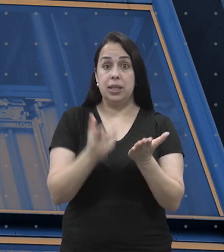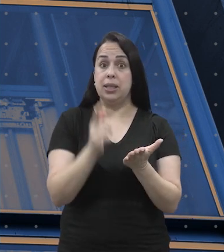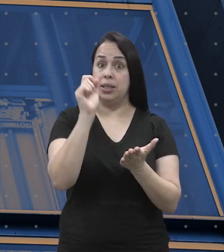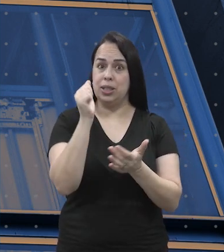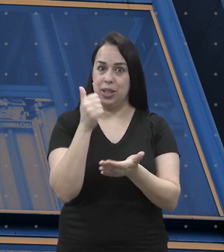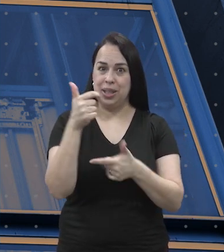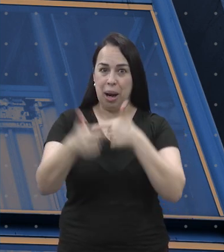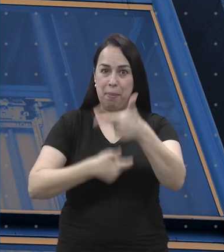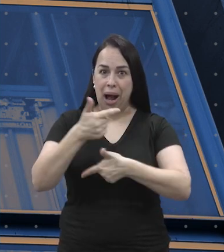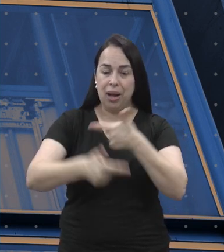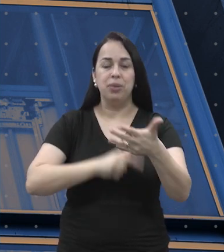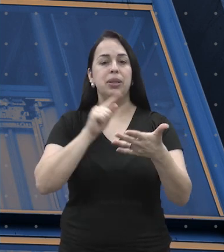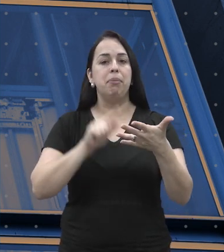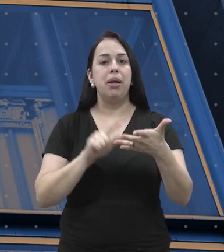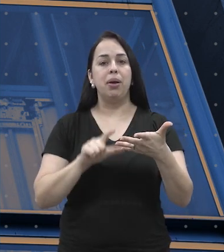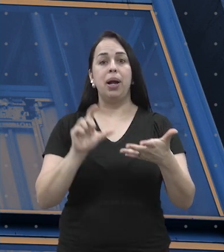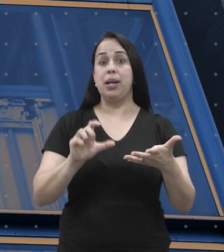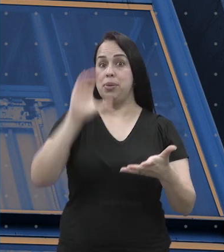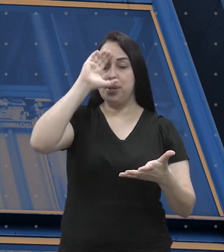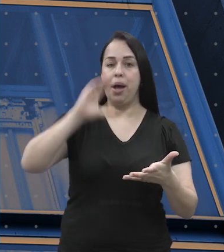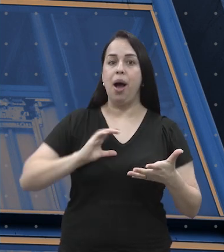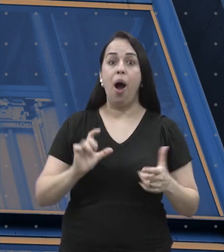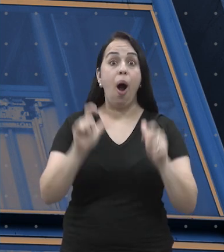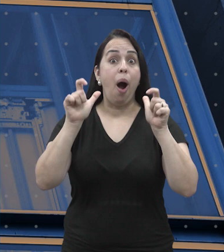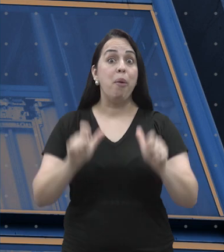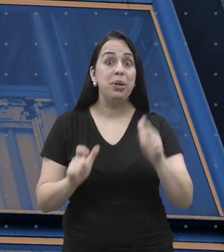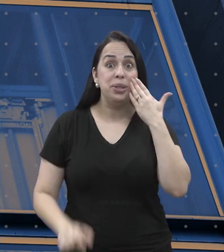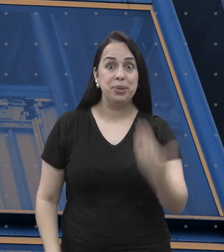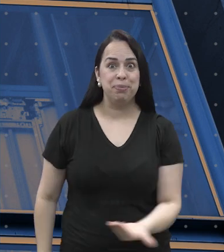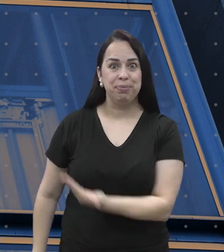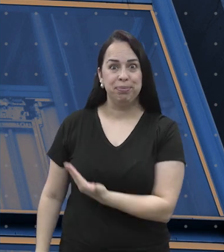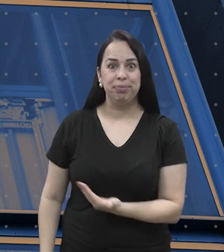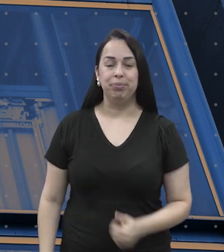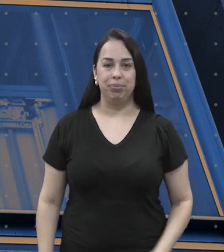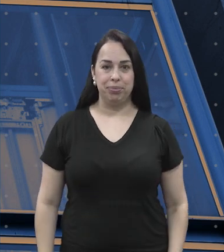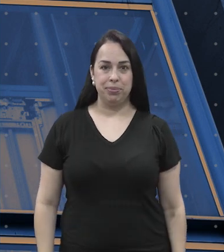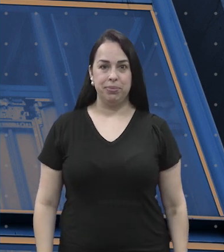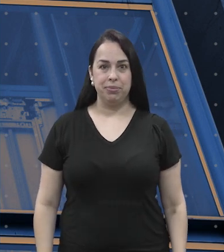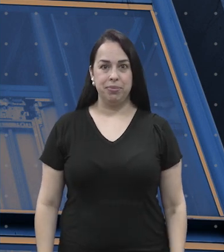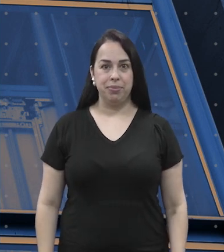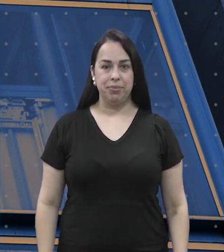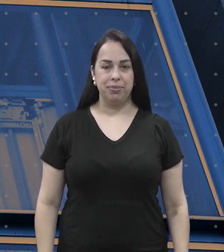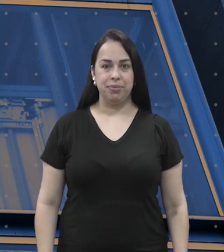O PAT fica na Praça Afonso Pena, número 175, no centro.